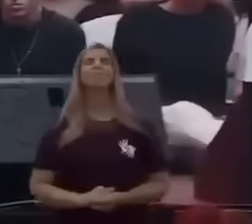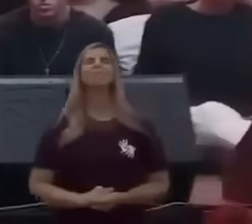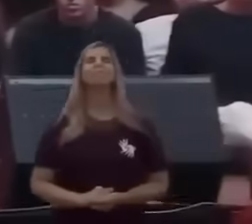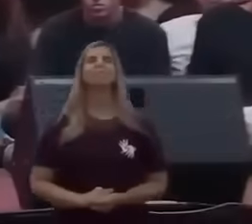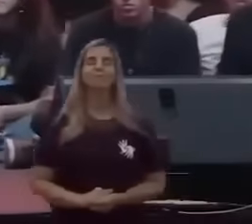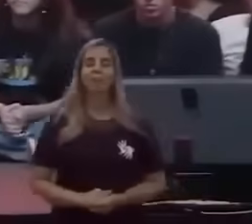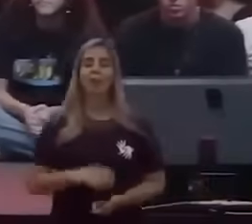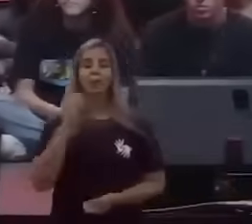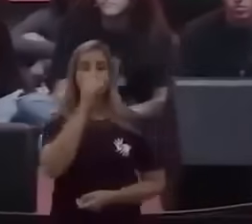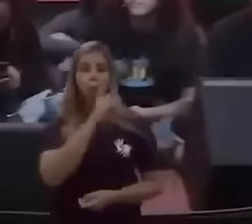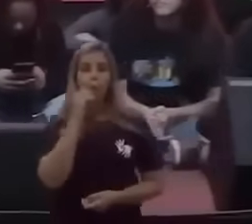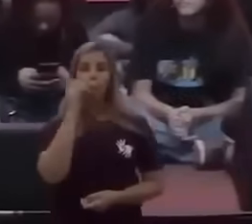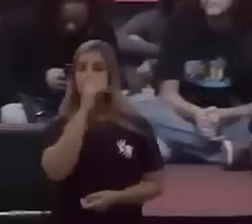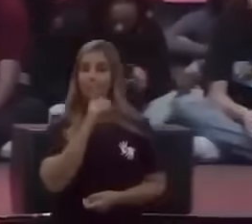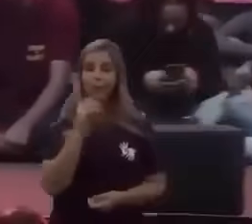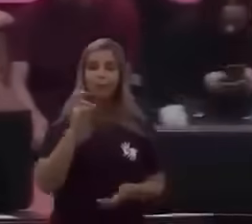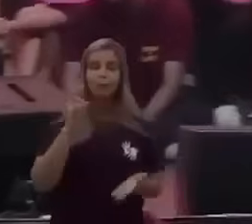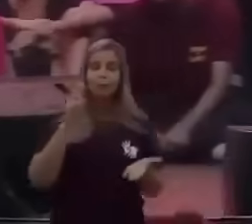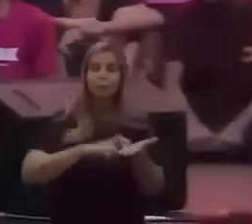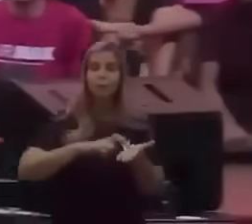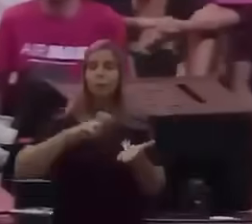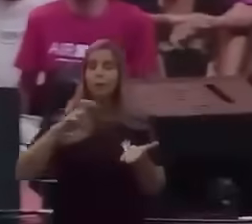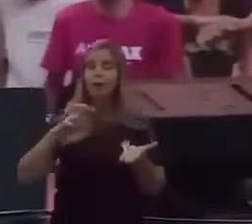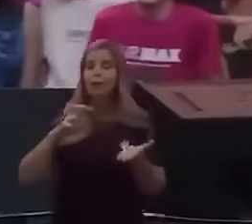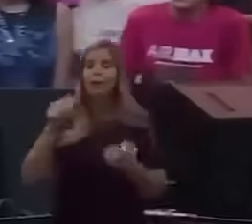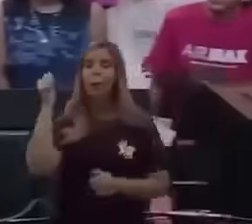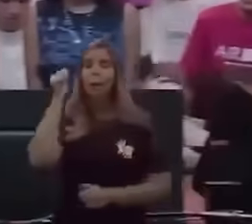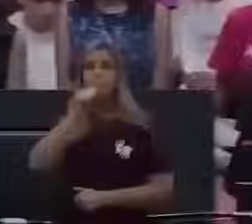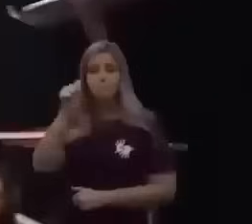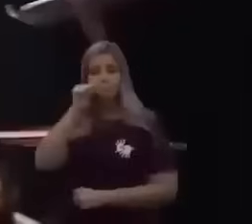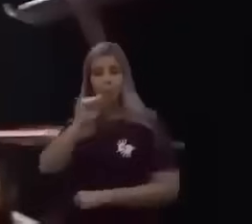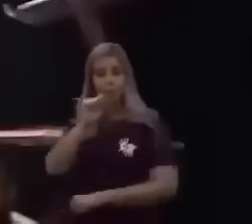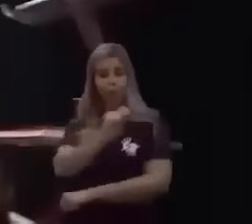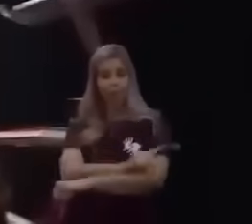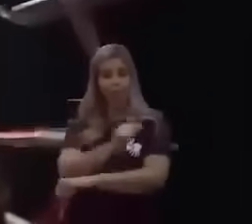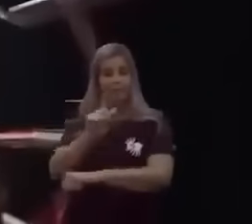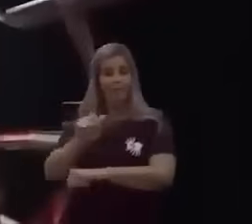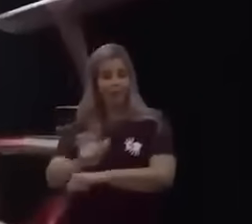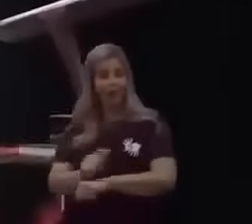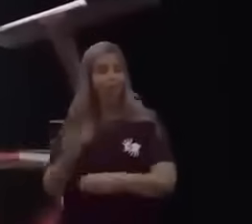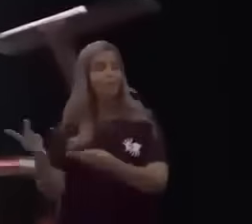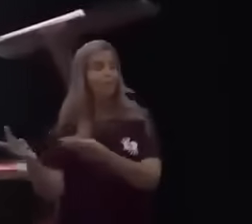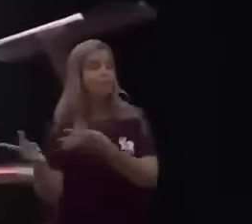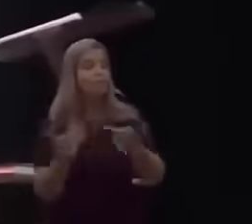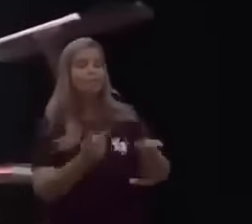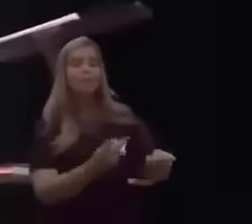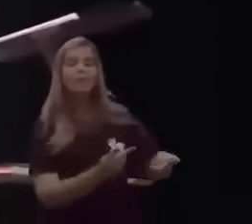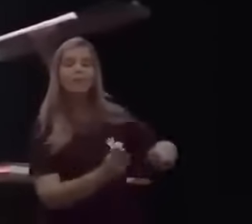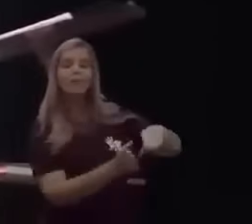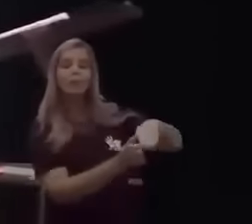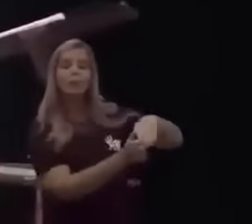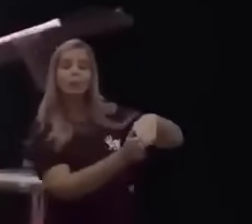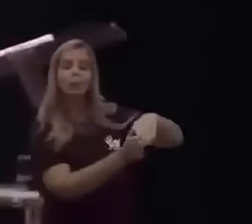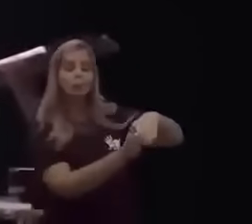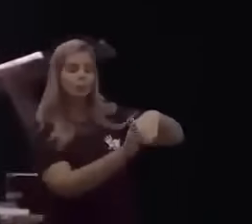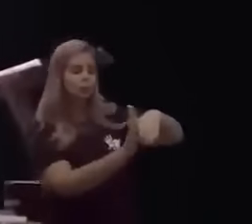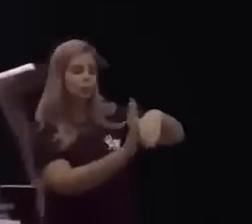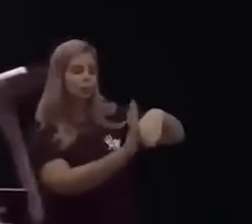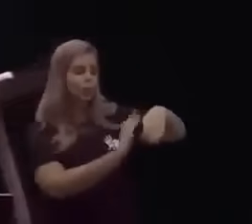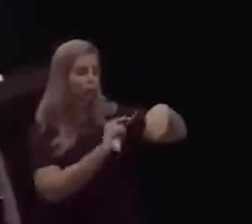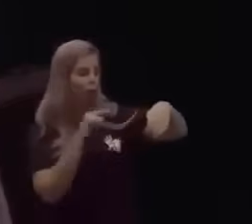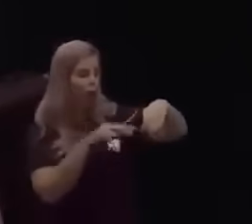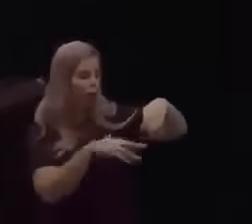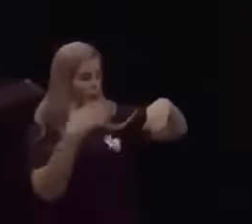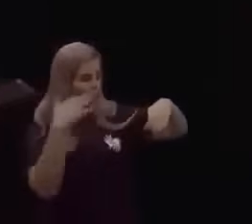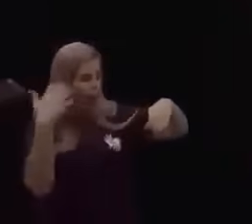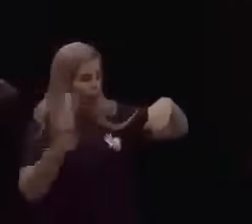Domingo de manhã, não é Pedro, são as mulheres da Galileia que vão ao túmulo. Quando chegam, a pedra está rolada. Quando elas